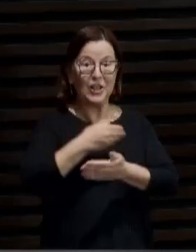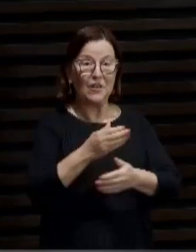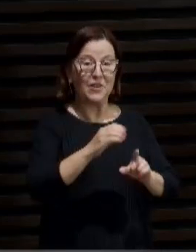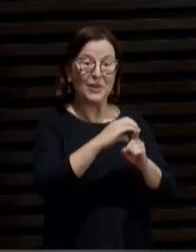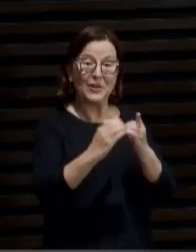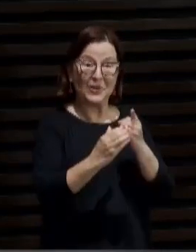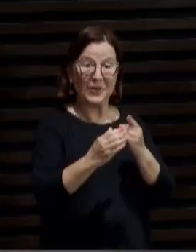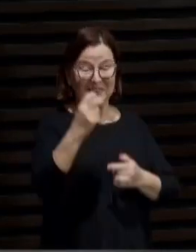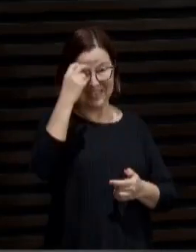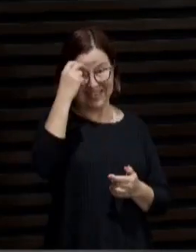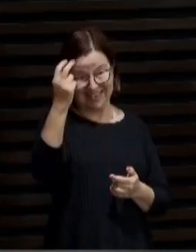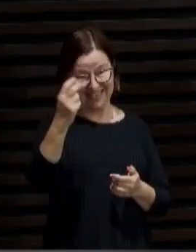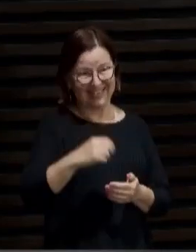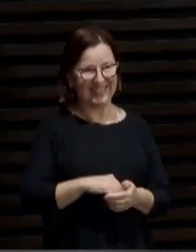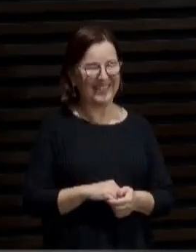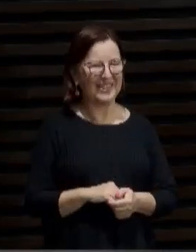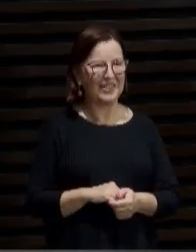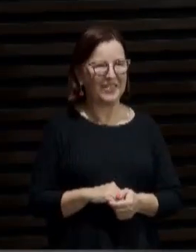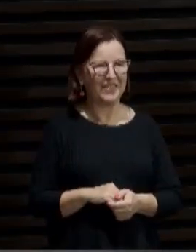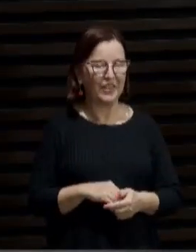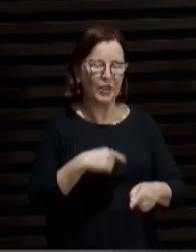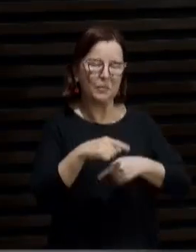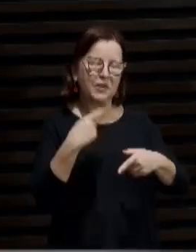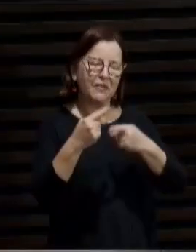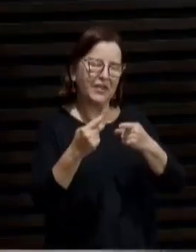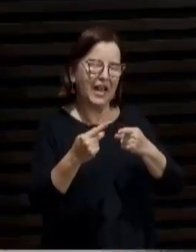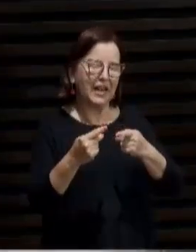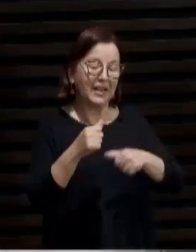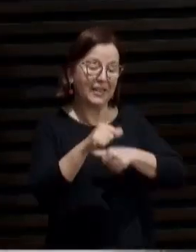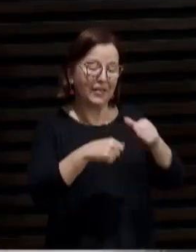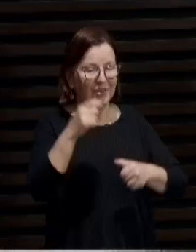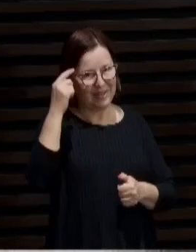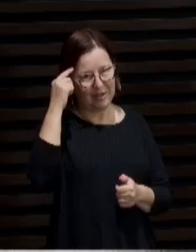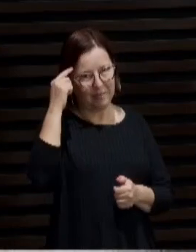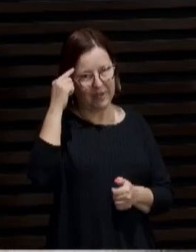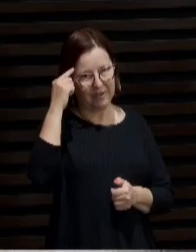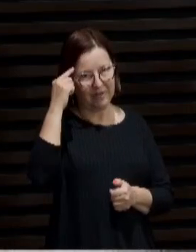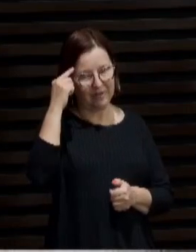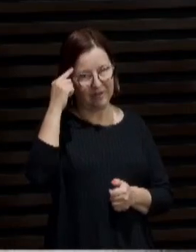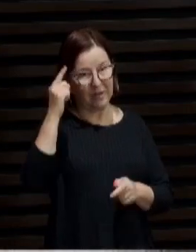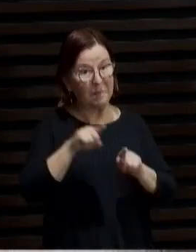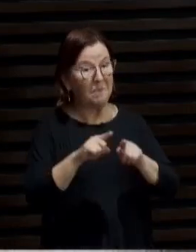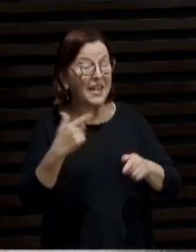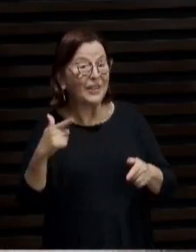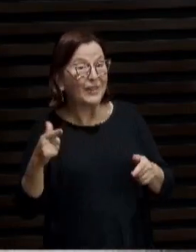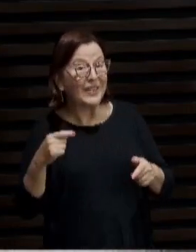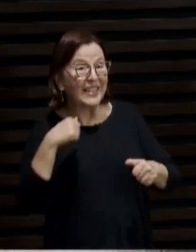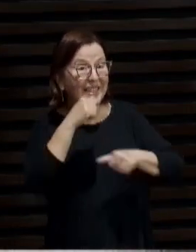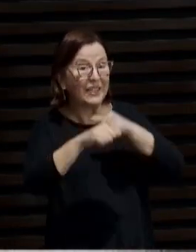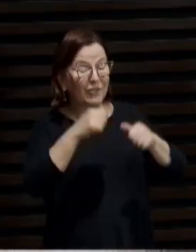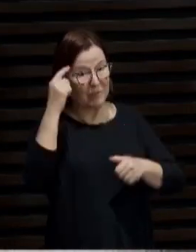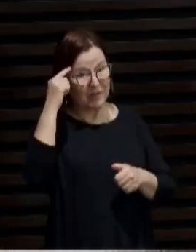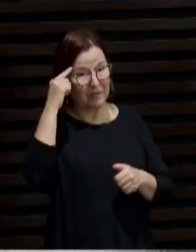Aí na sequência ele vai falar sobre a transformação da mente. Não haverá transformação da mente sem um contato com a